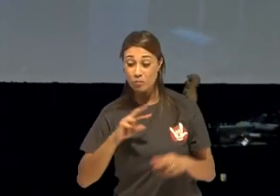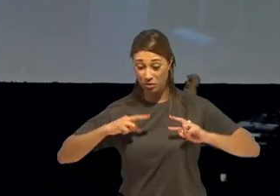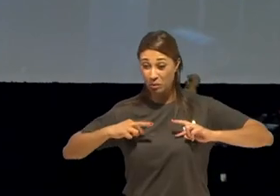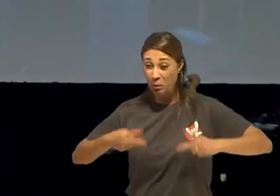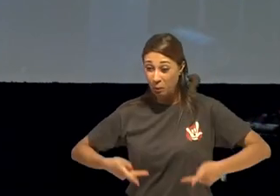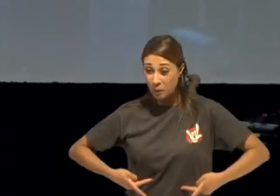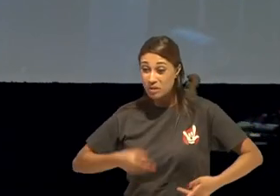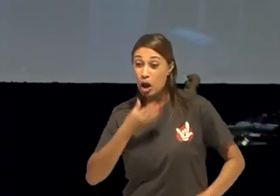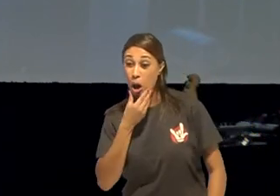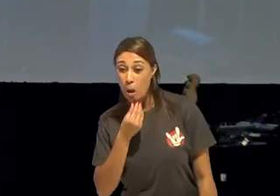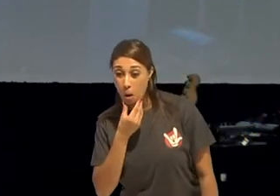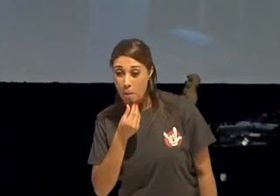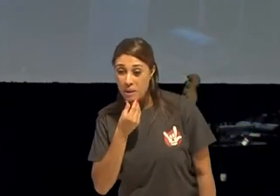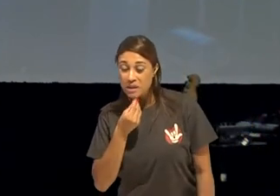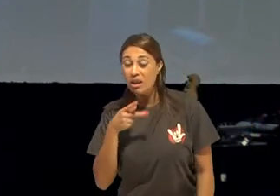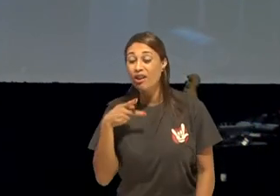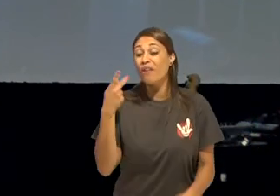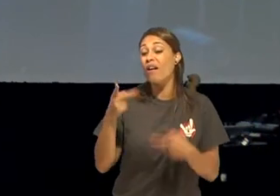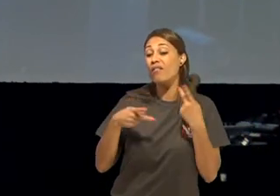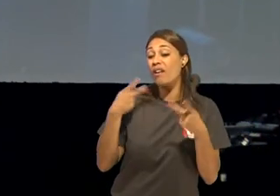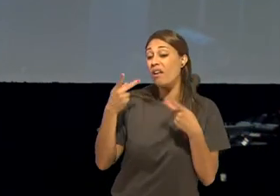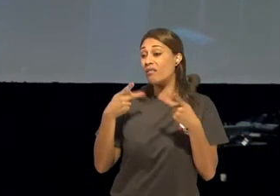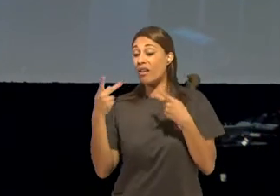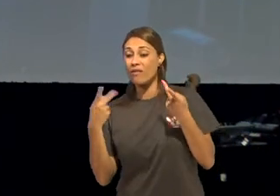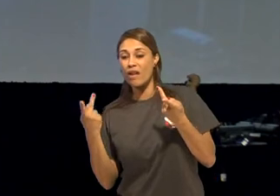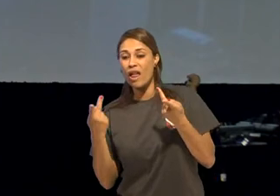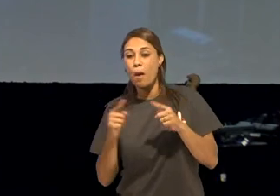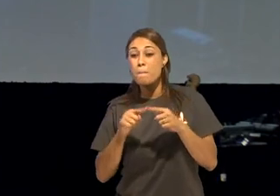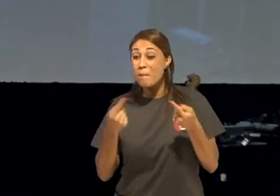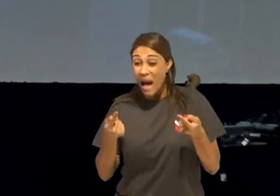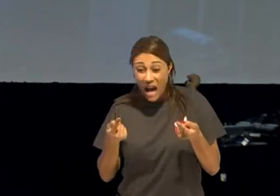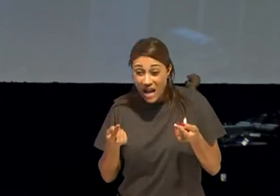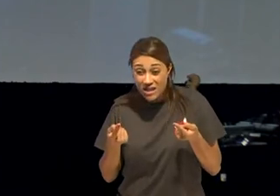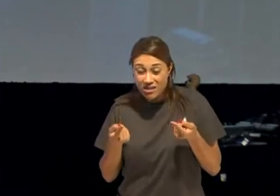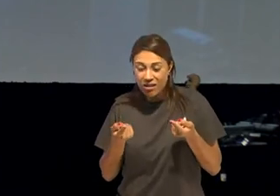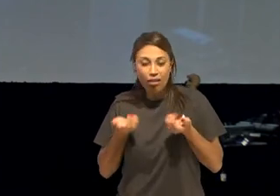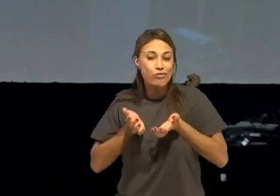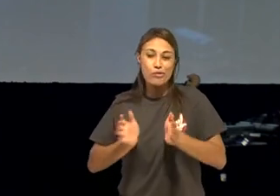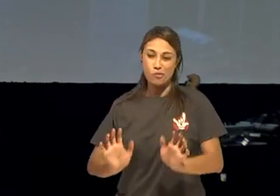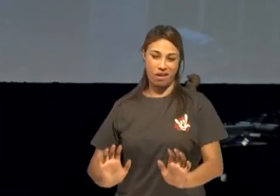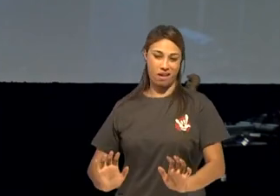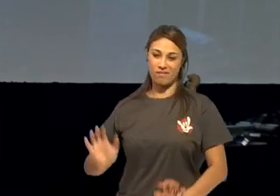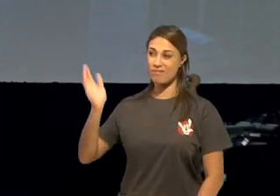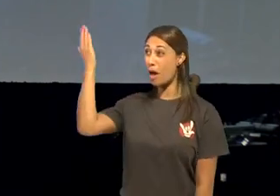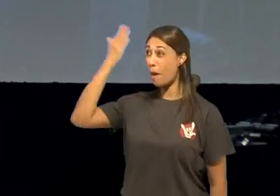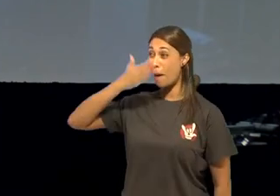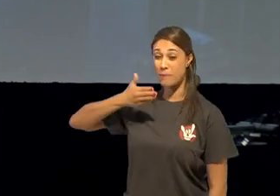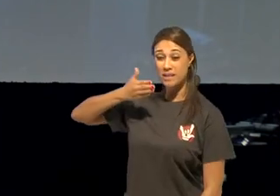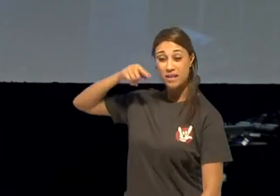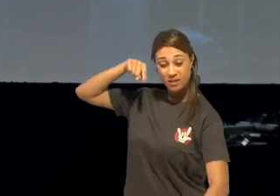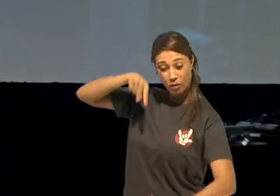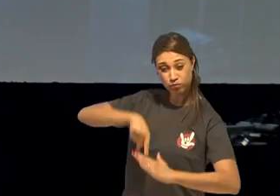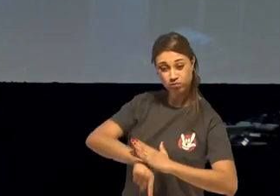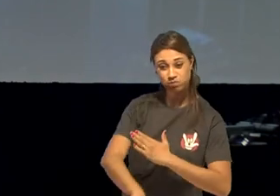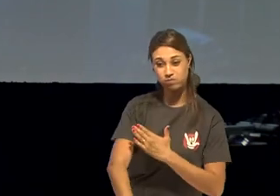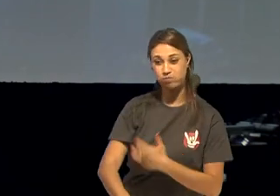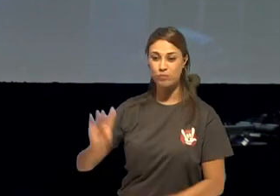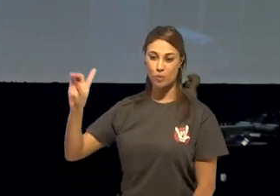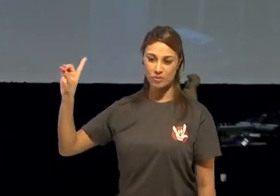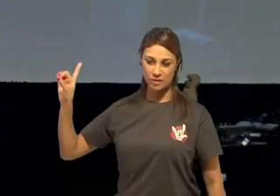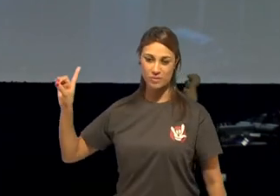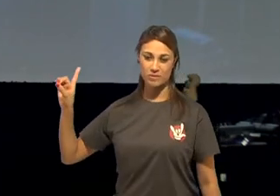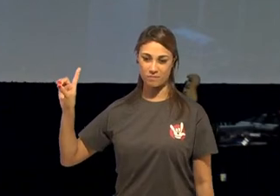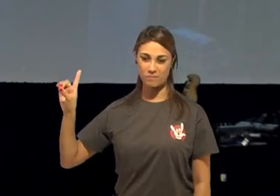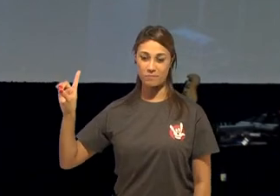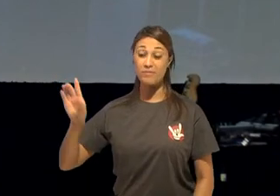que é isso. Porque ser cavado, ser batizado no fogo dói, meu irmão. Às vezes, meu irmão, o Espírito Santo vem sobre